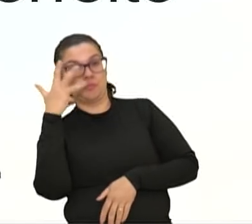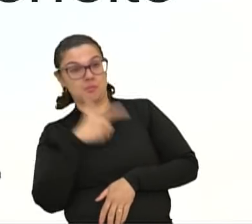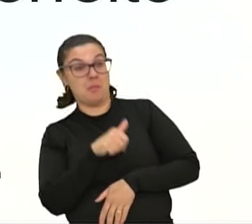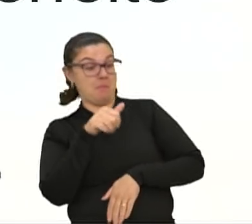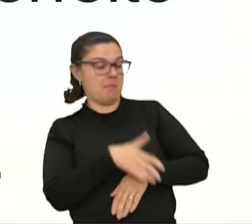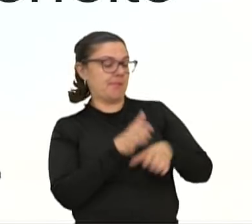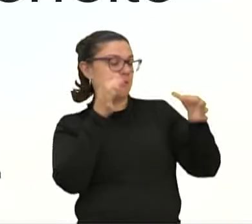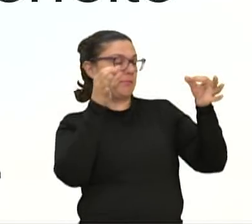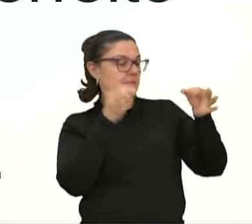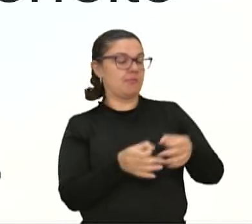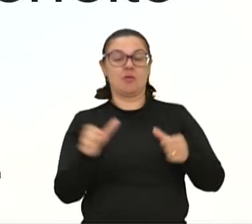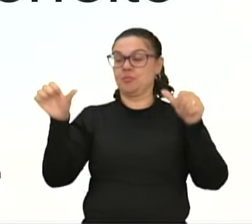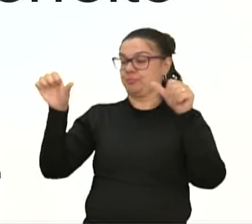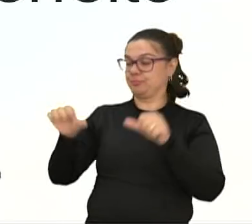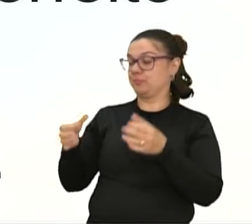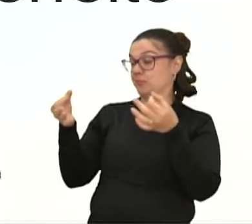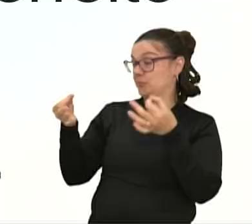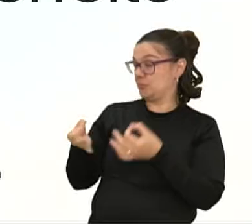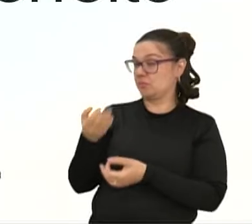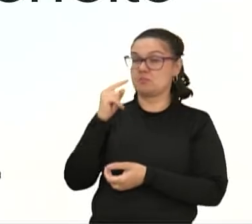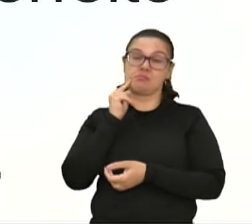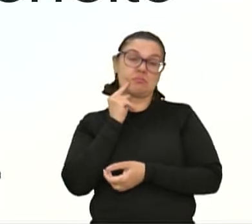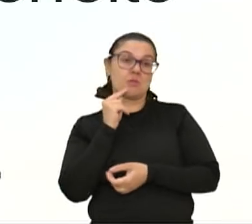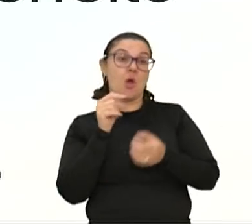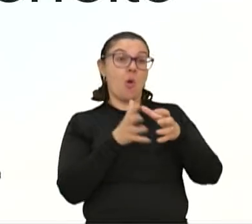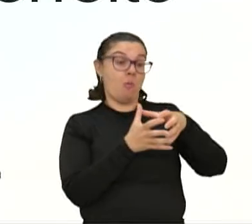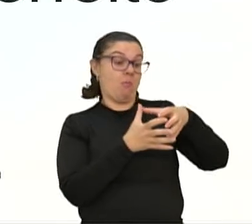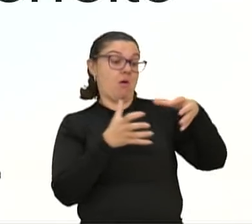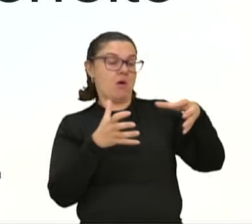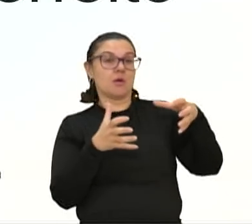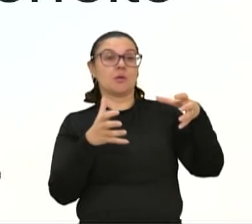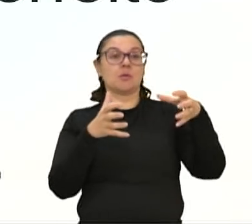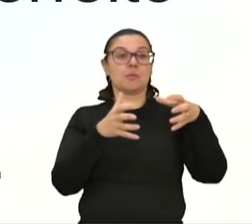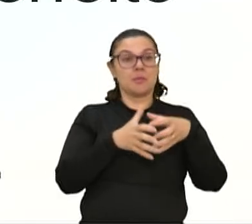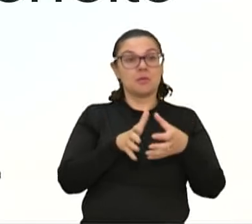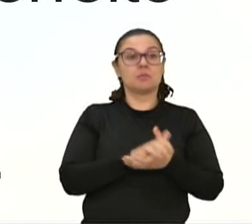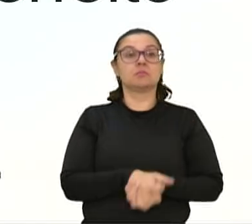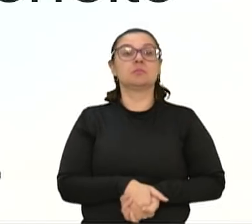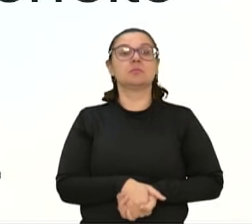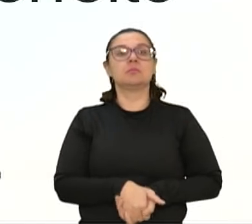perfeito, o menos perfeito, né? O maior e o menor.